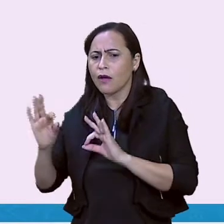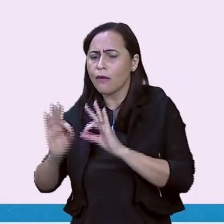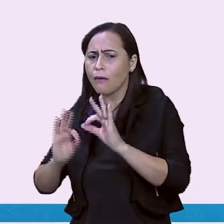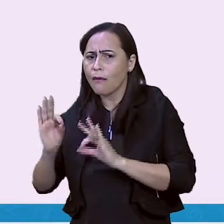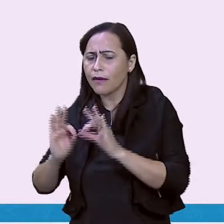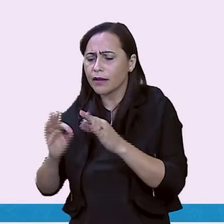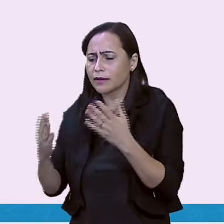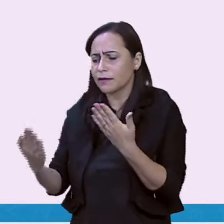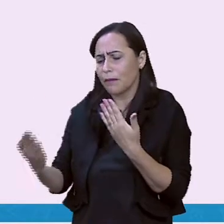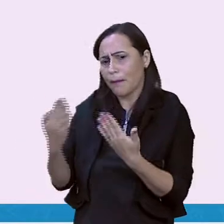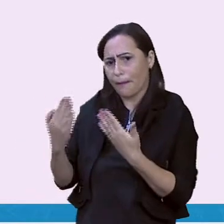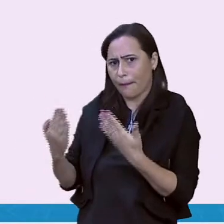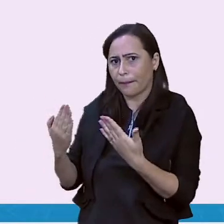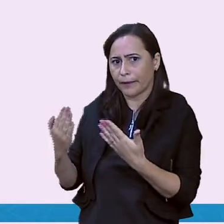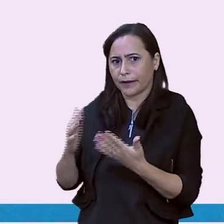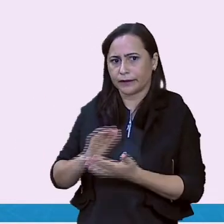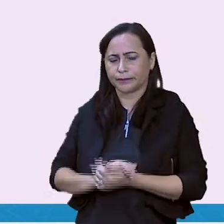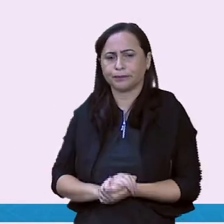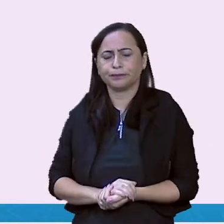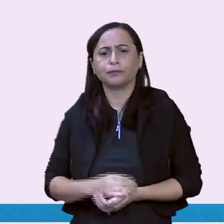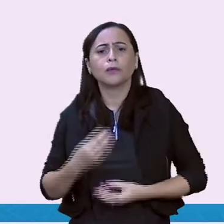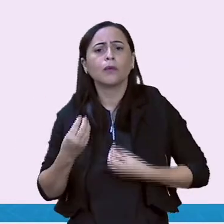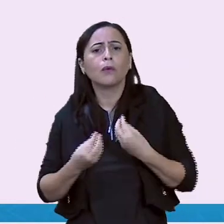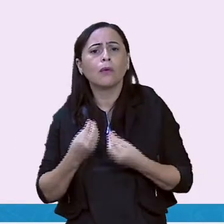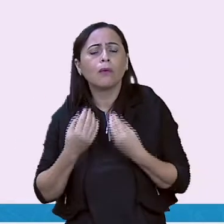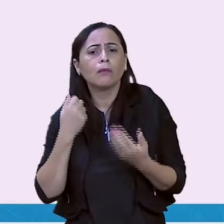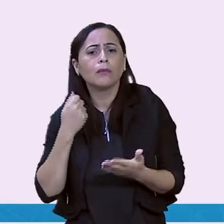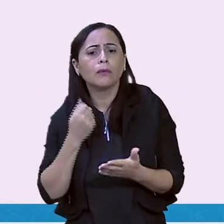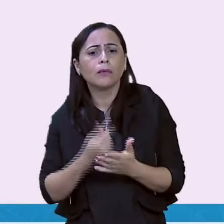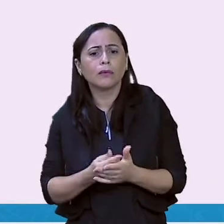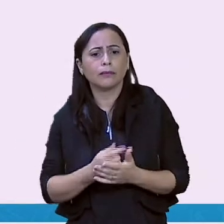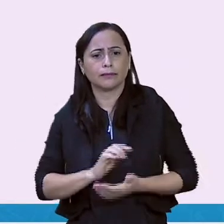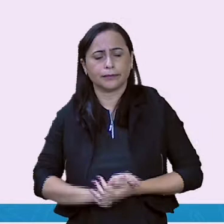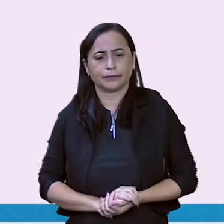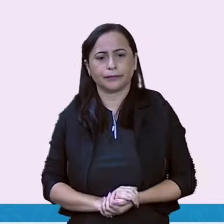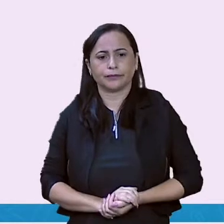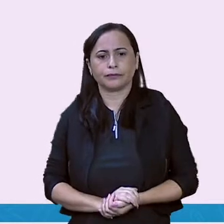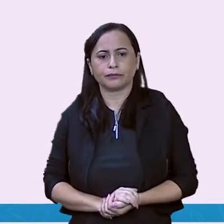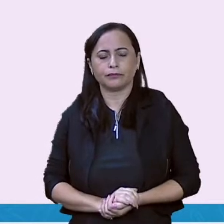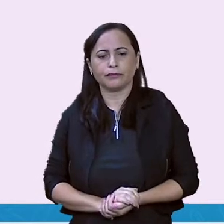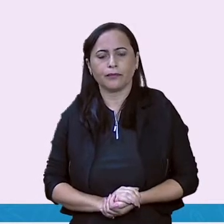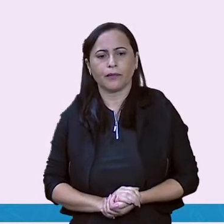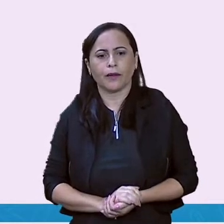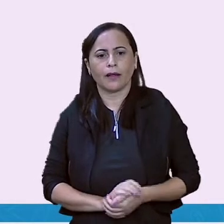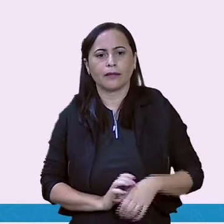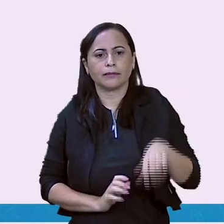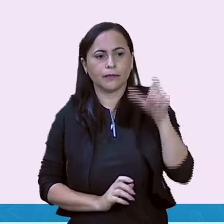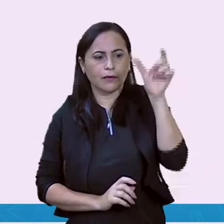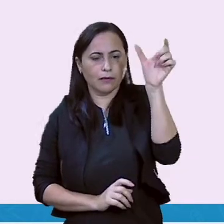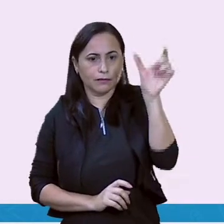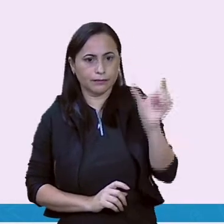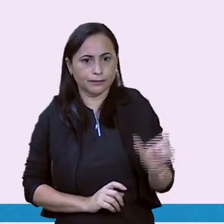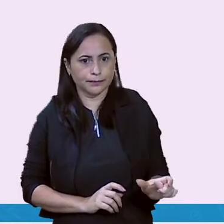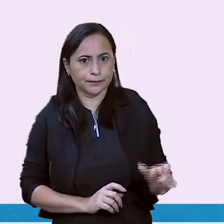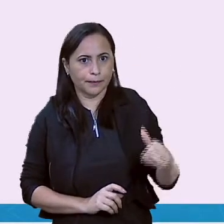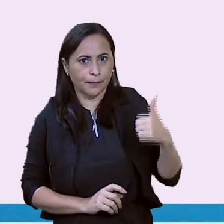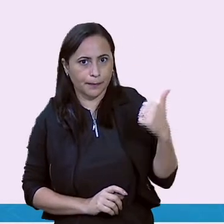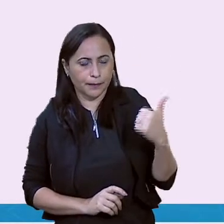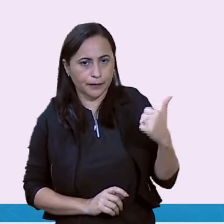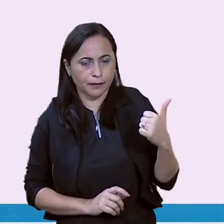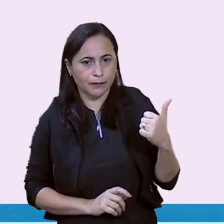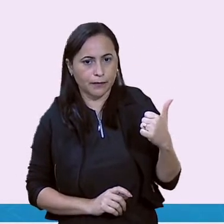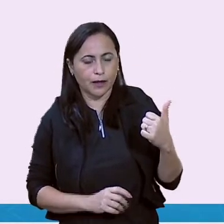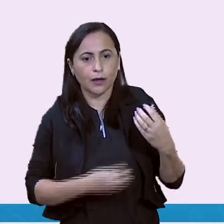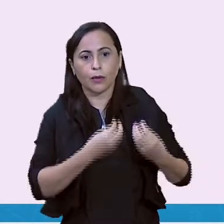gente compra esse produto, né? Na primeira coluna, que é essa aqui, nós temos a forma que a gente vai utilizar